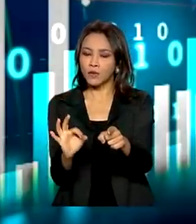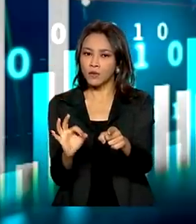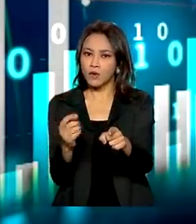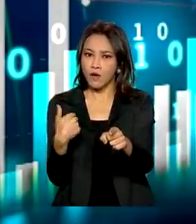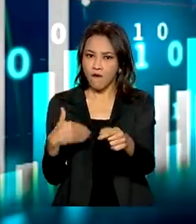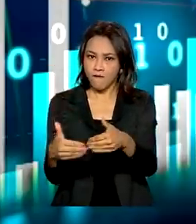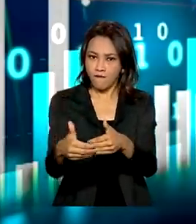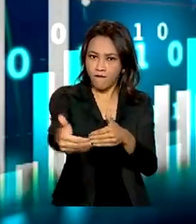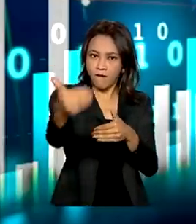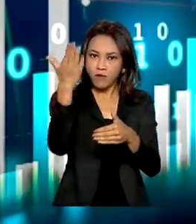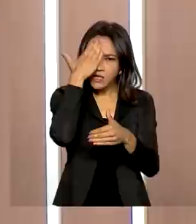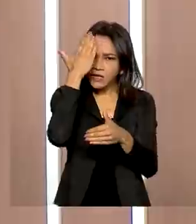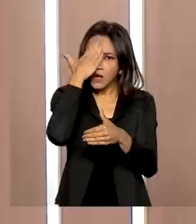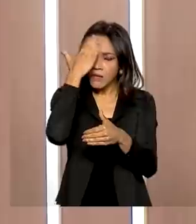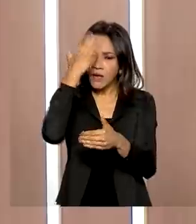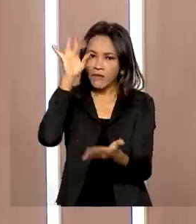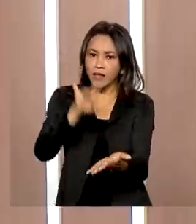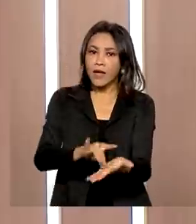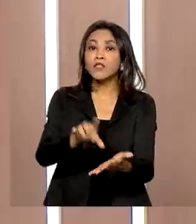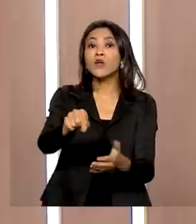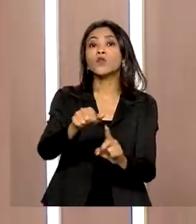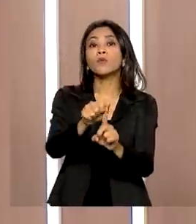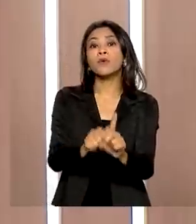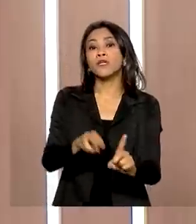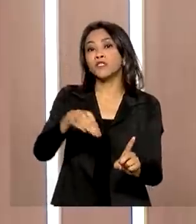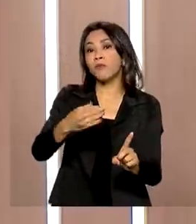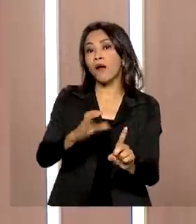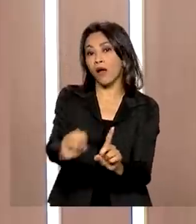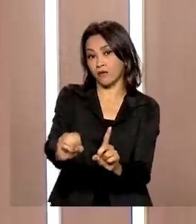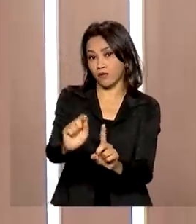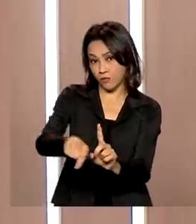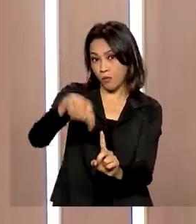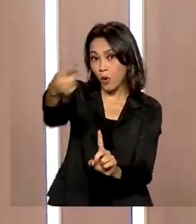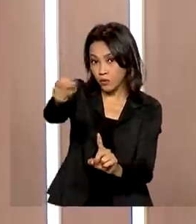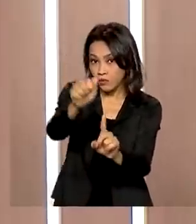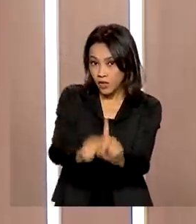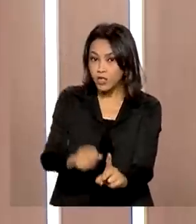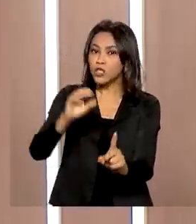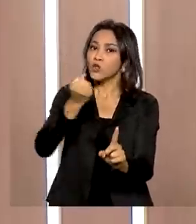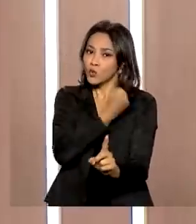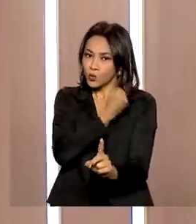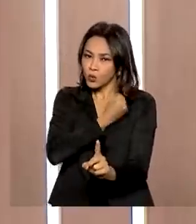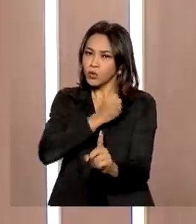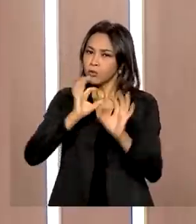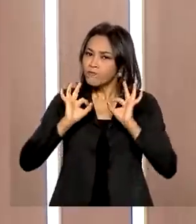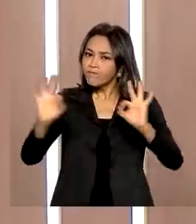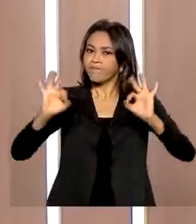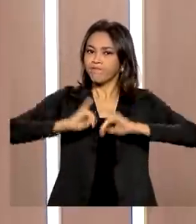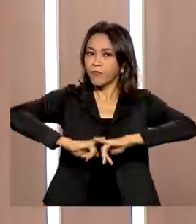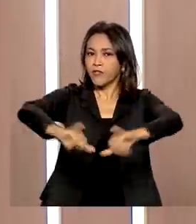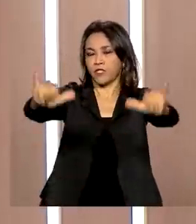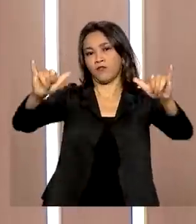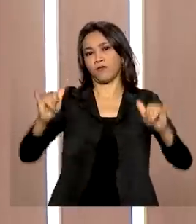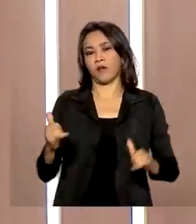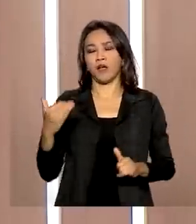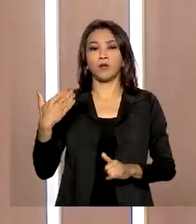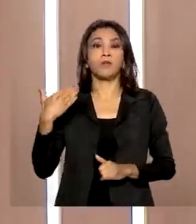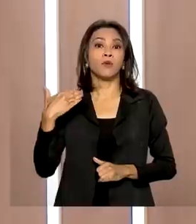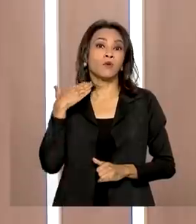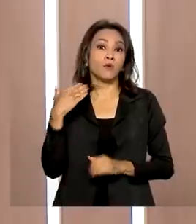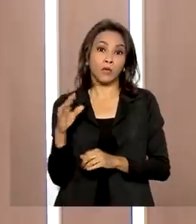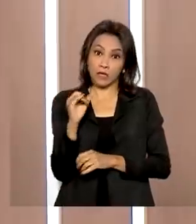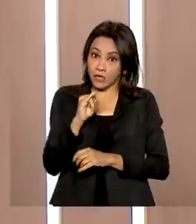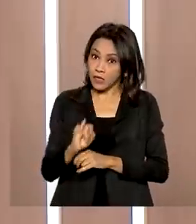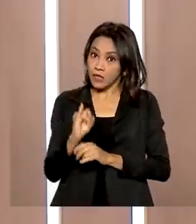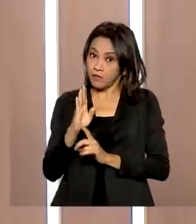saber a informação verdadeira apenas em março, no mês que vem, quando saírem os números oficiais do IBGE. O que nós já podemos dizer com